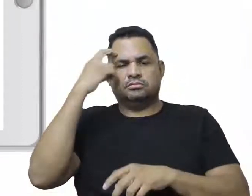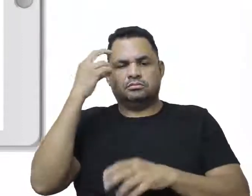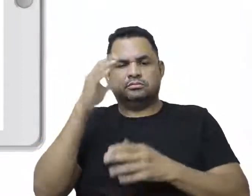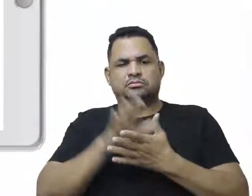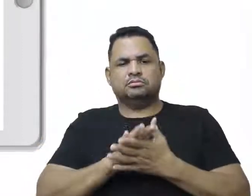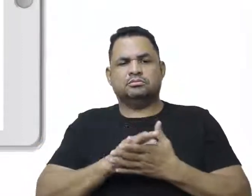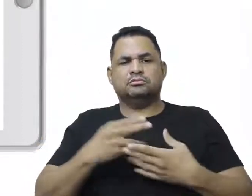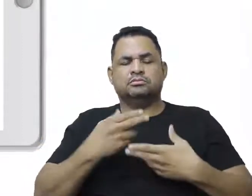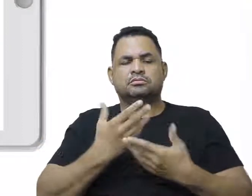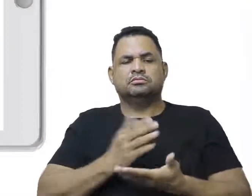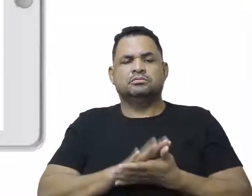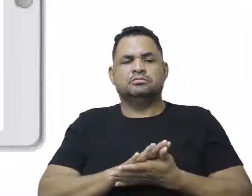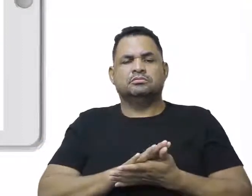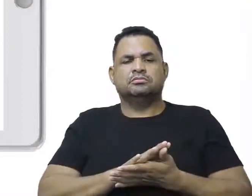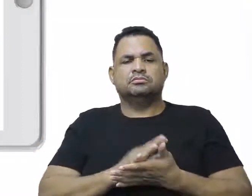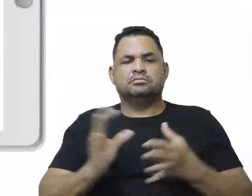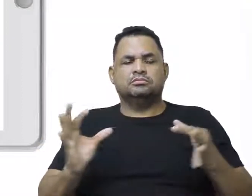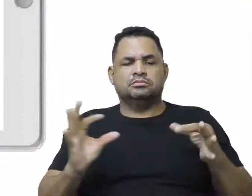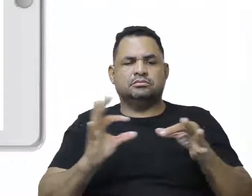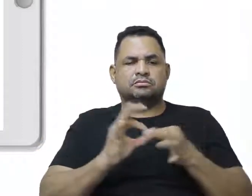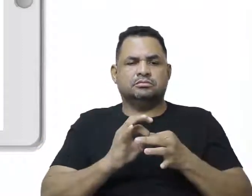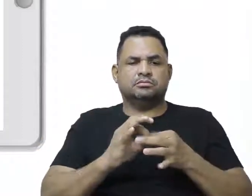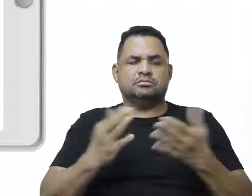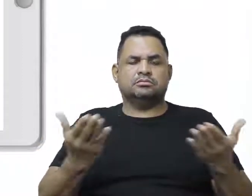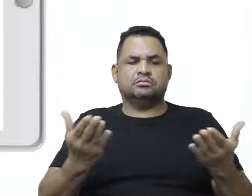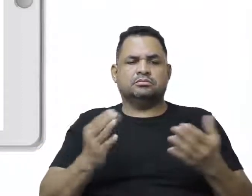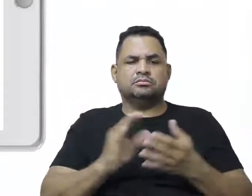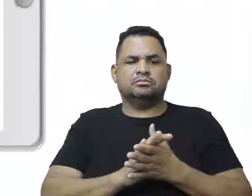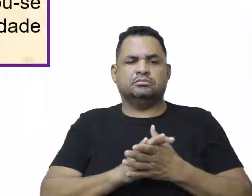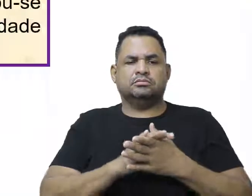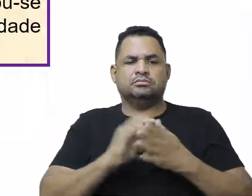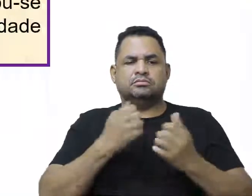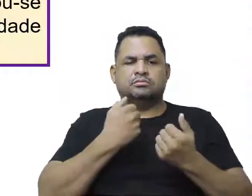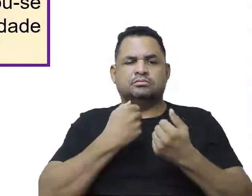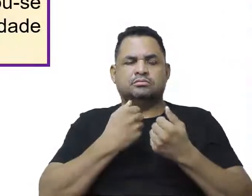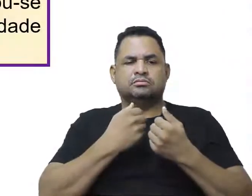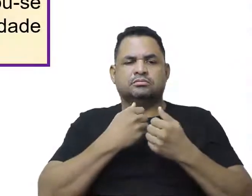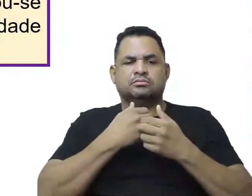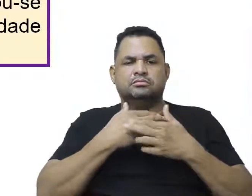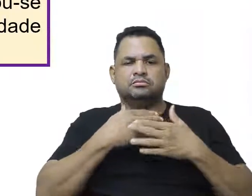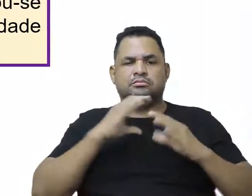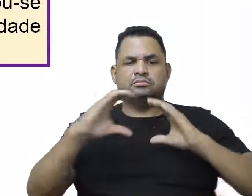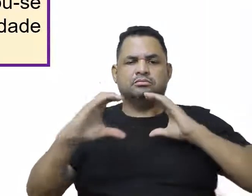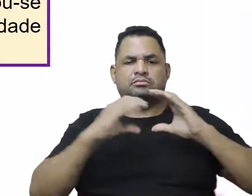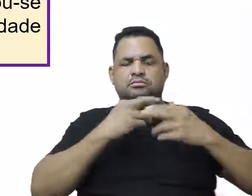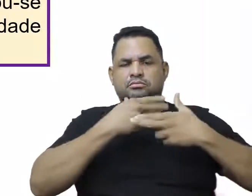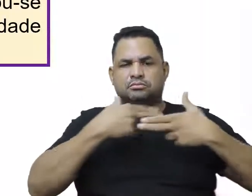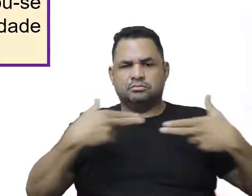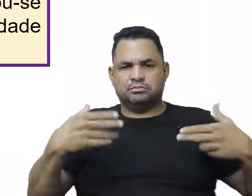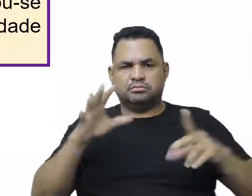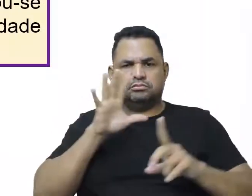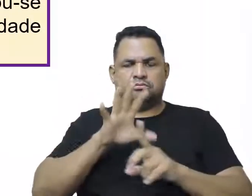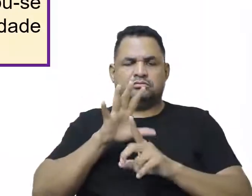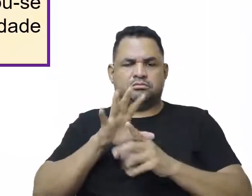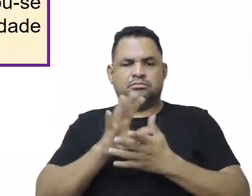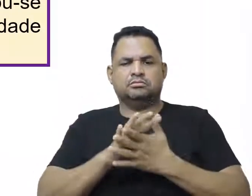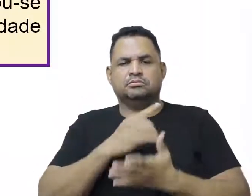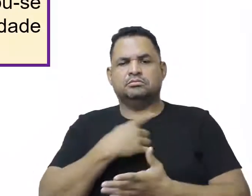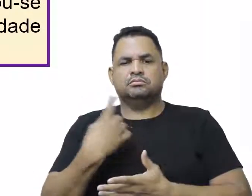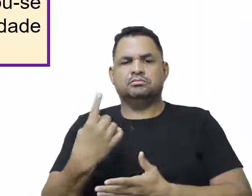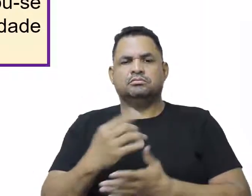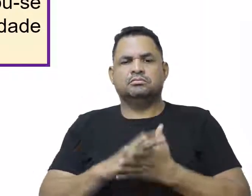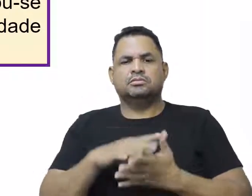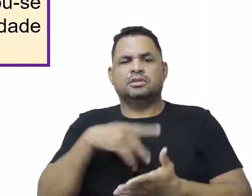cultural que isso tá ligado e aos meios de comunicação de massa é interferência deles na nossa vida